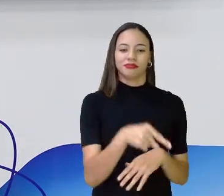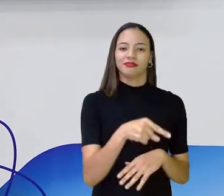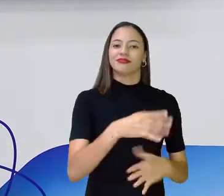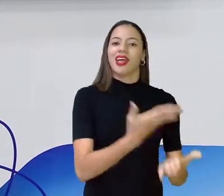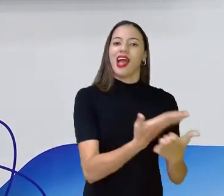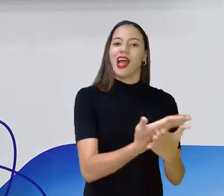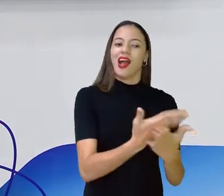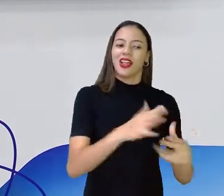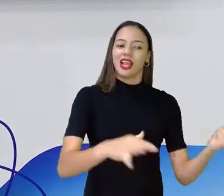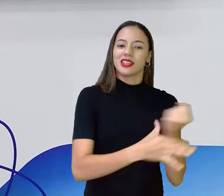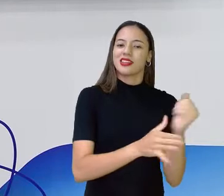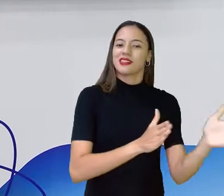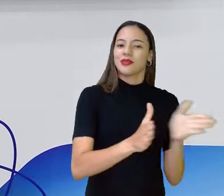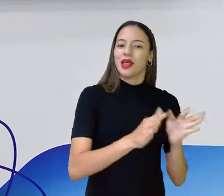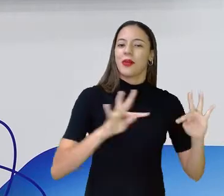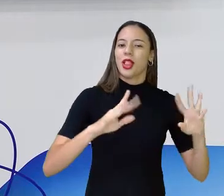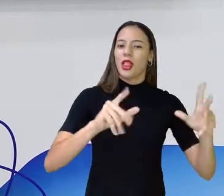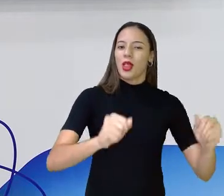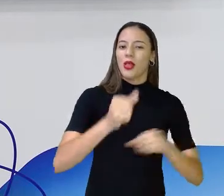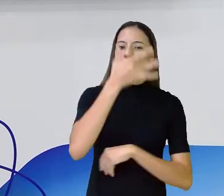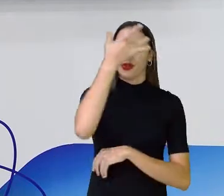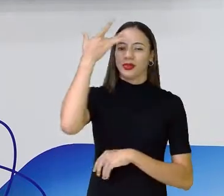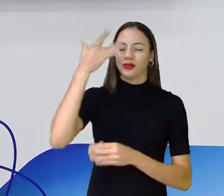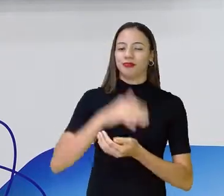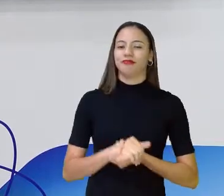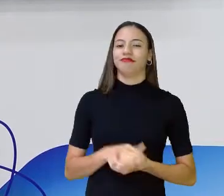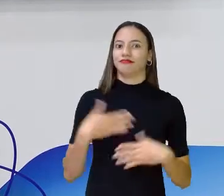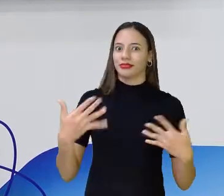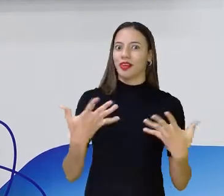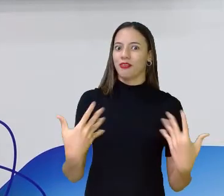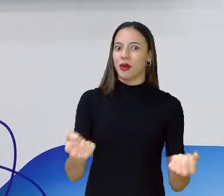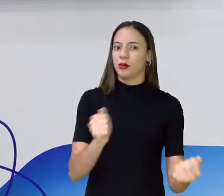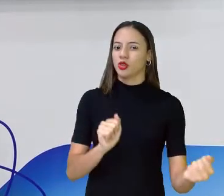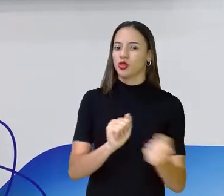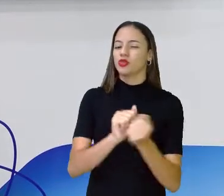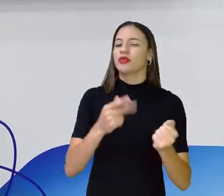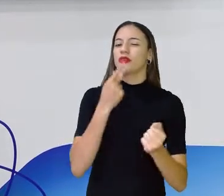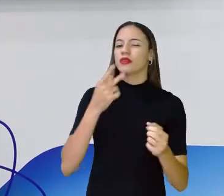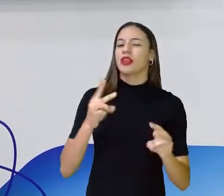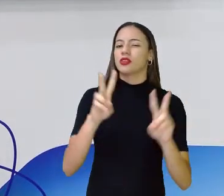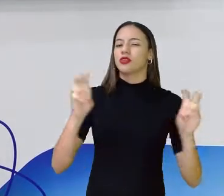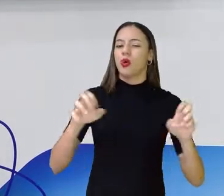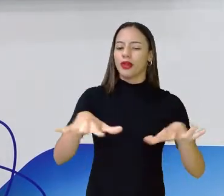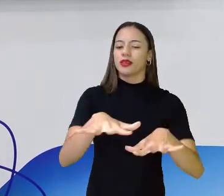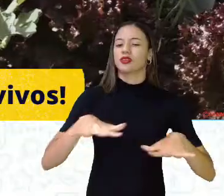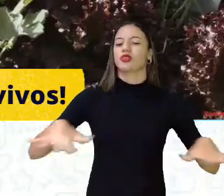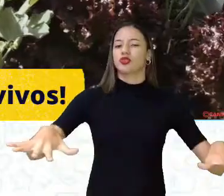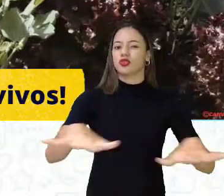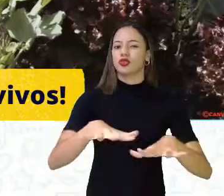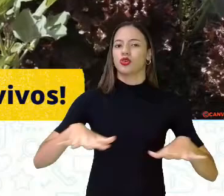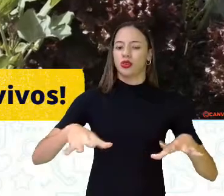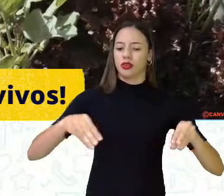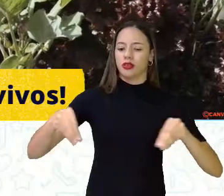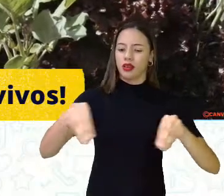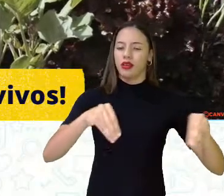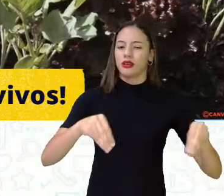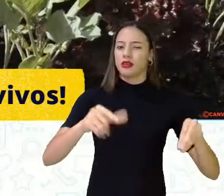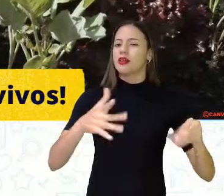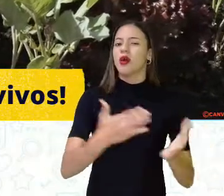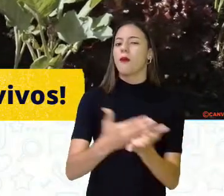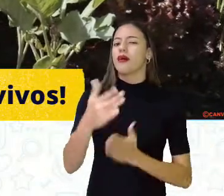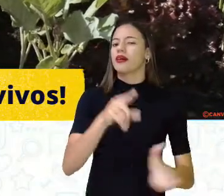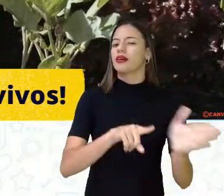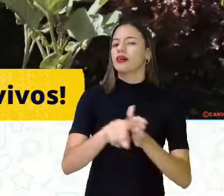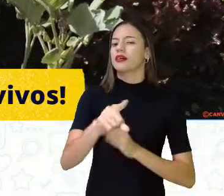acessível para todo mundo. Então vamos juntos conversar sobre o solo e eu já começo com uma pergunta para vocês